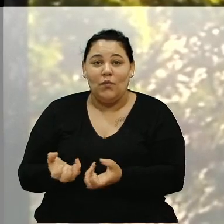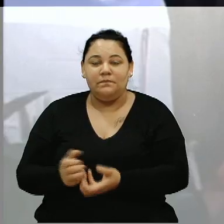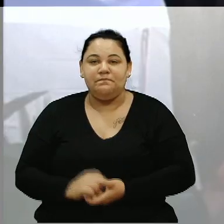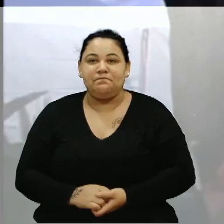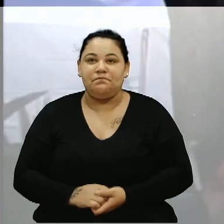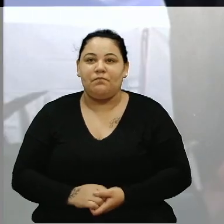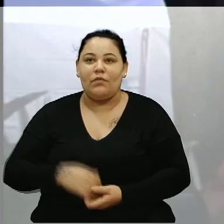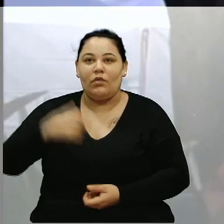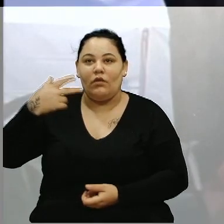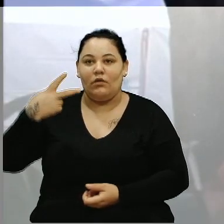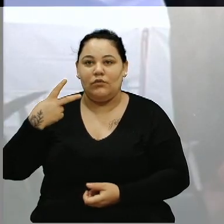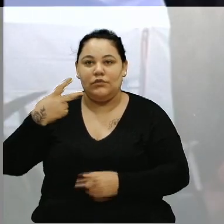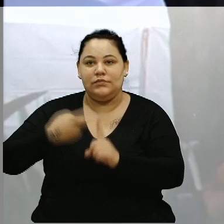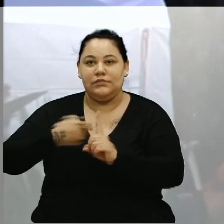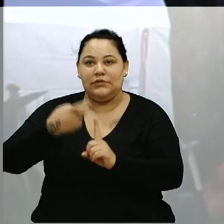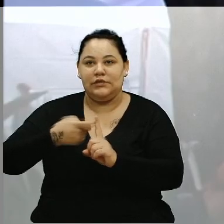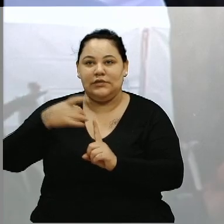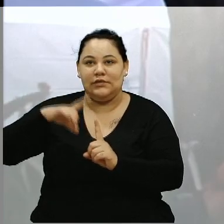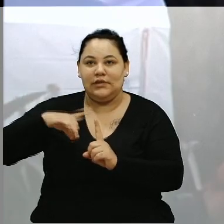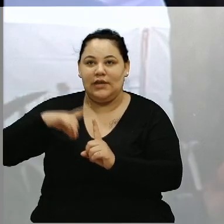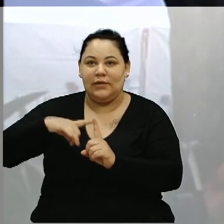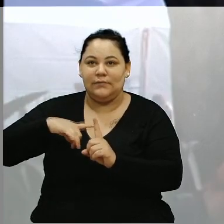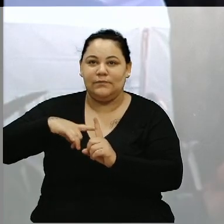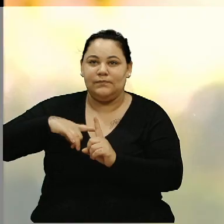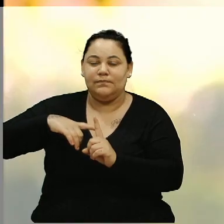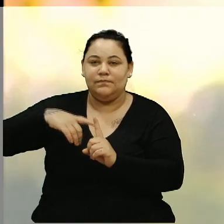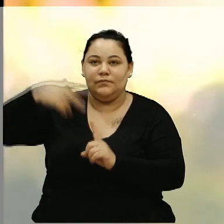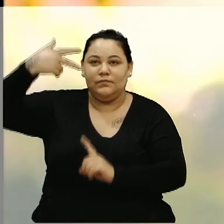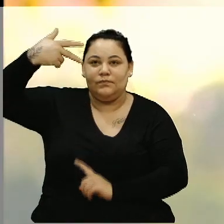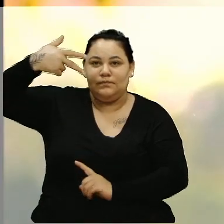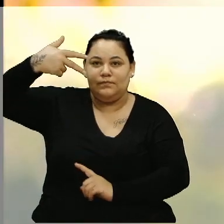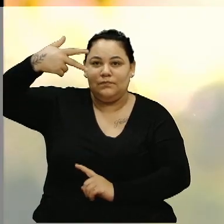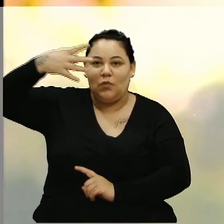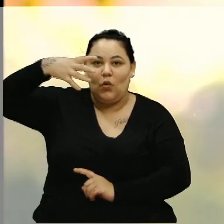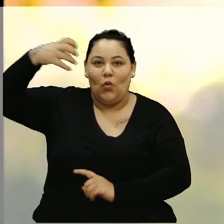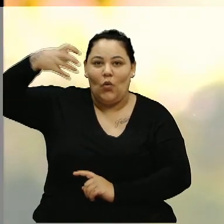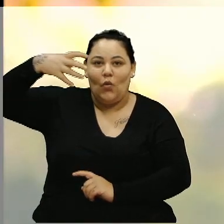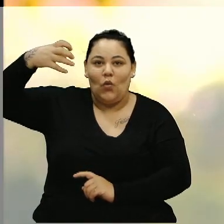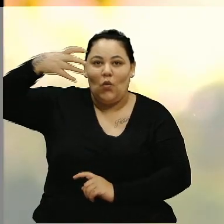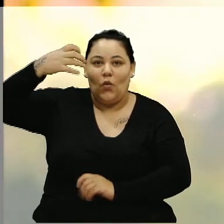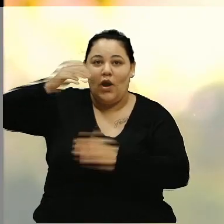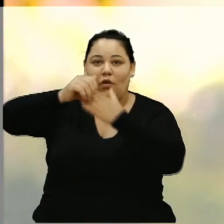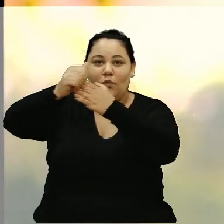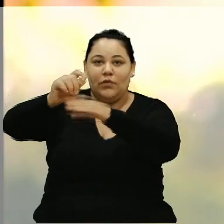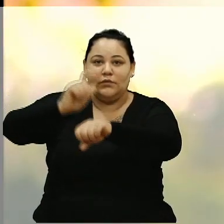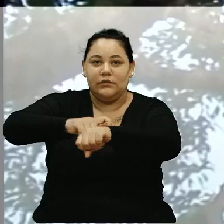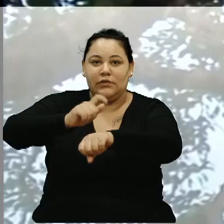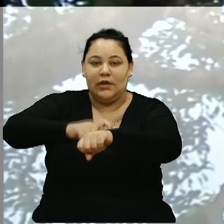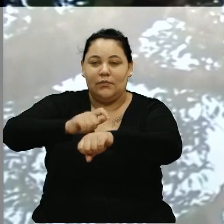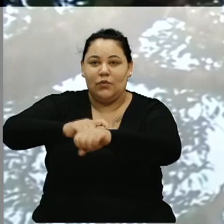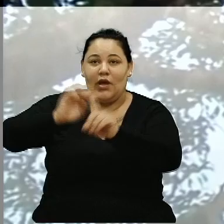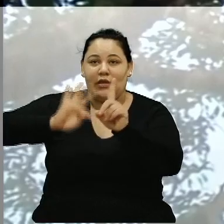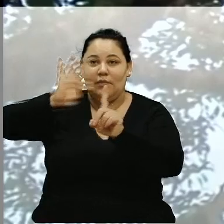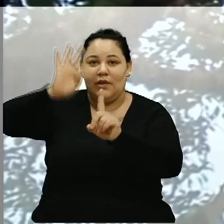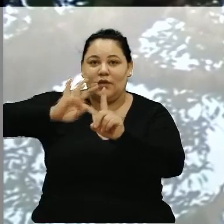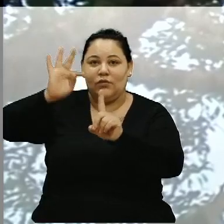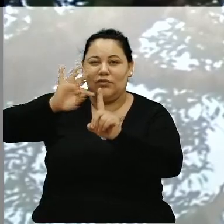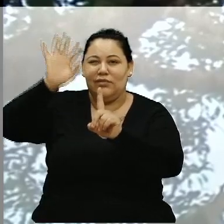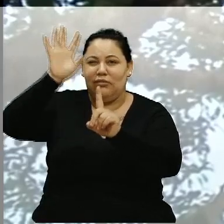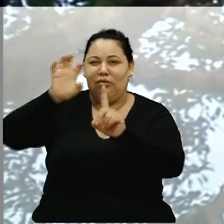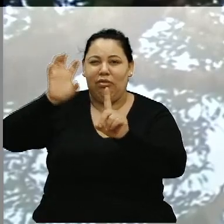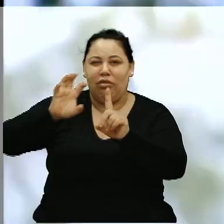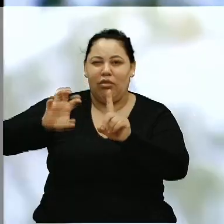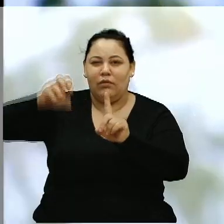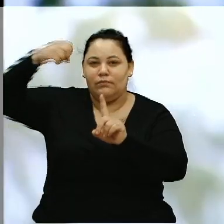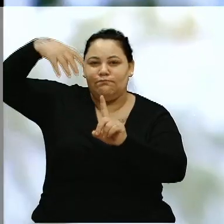sensores instalados em praças e prédios públicos monitoram em tempo real temperatura, umidade,